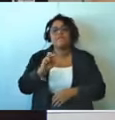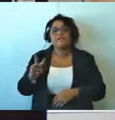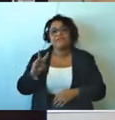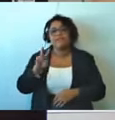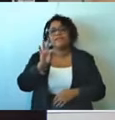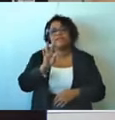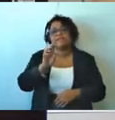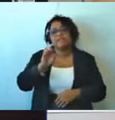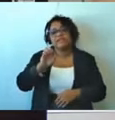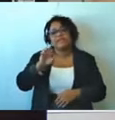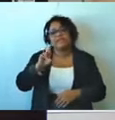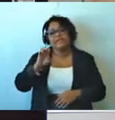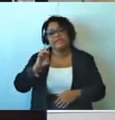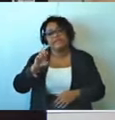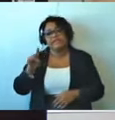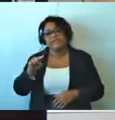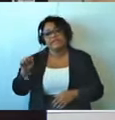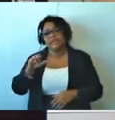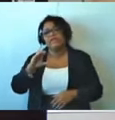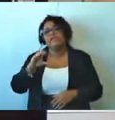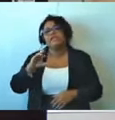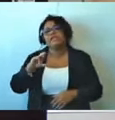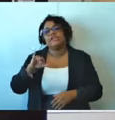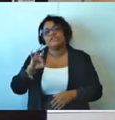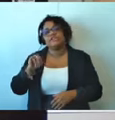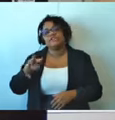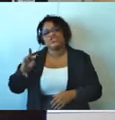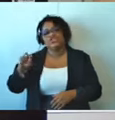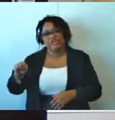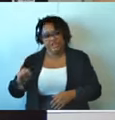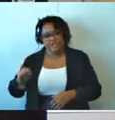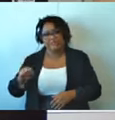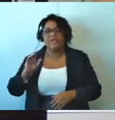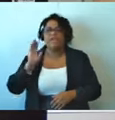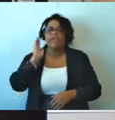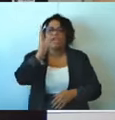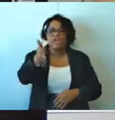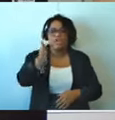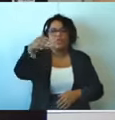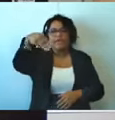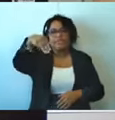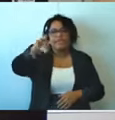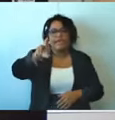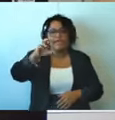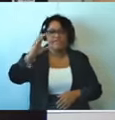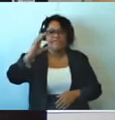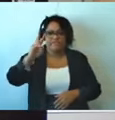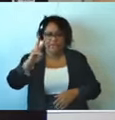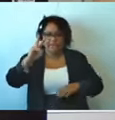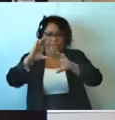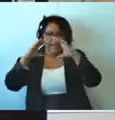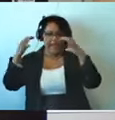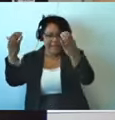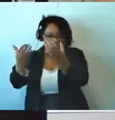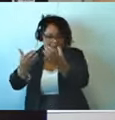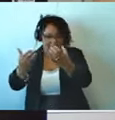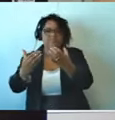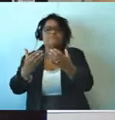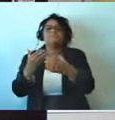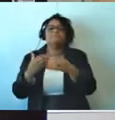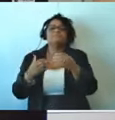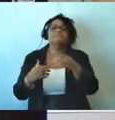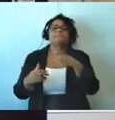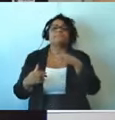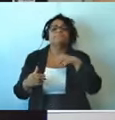sentido Arena MRV, sentido Contagem, que logo depois do viaduto Itamar Franco, sempre tem